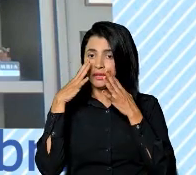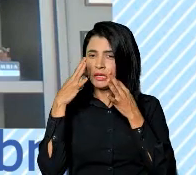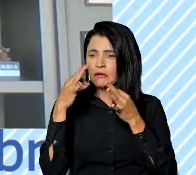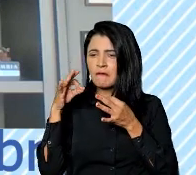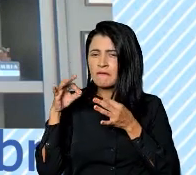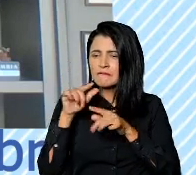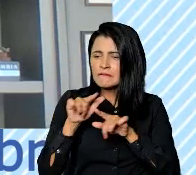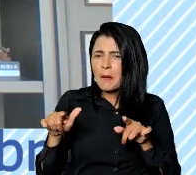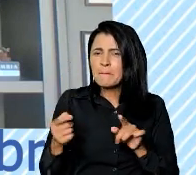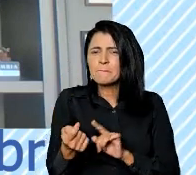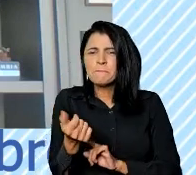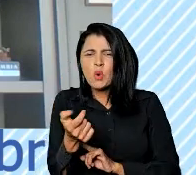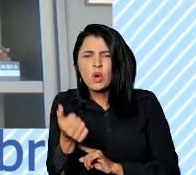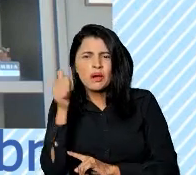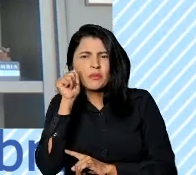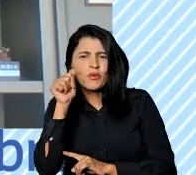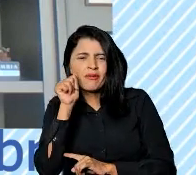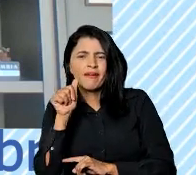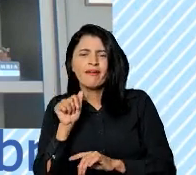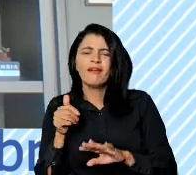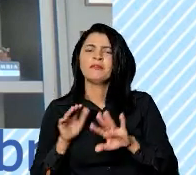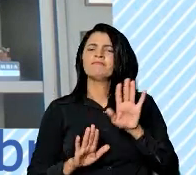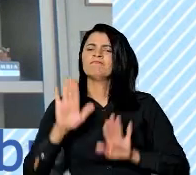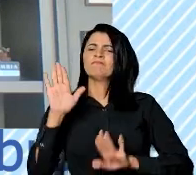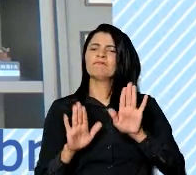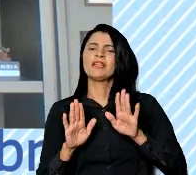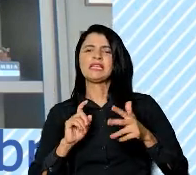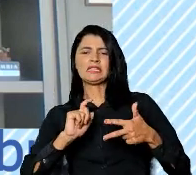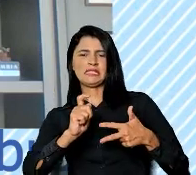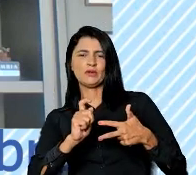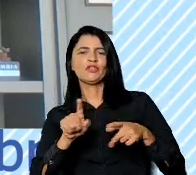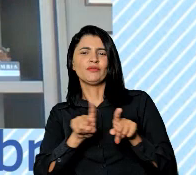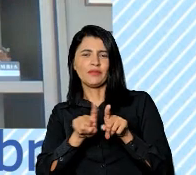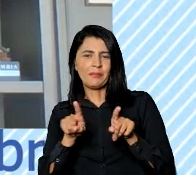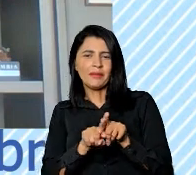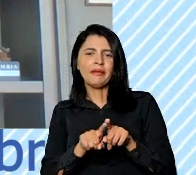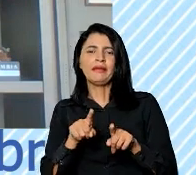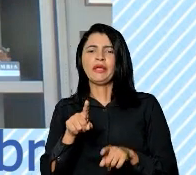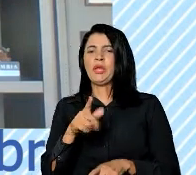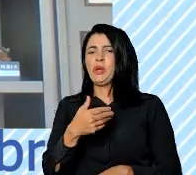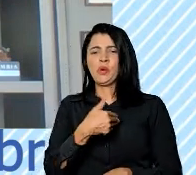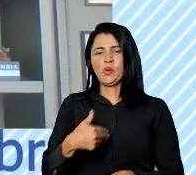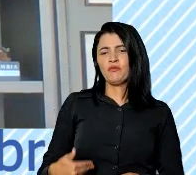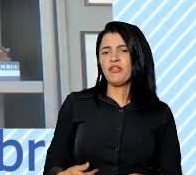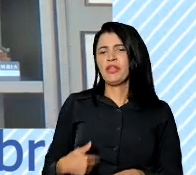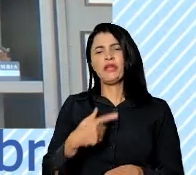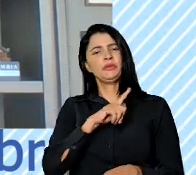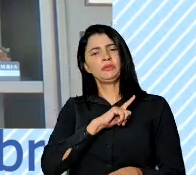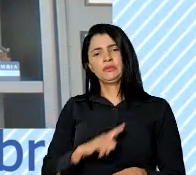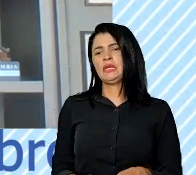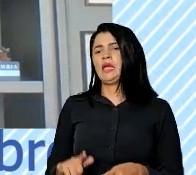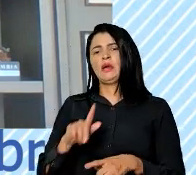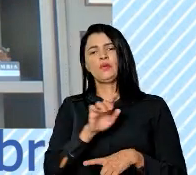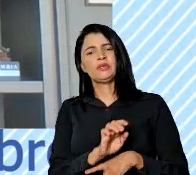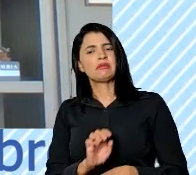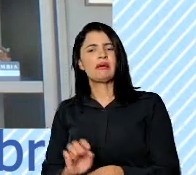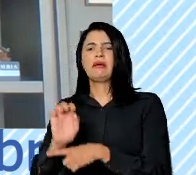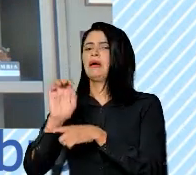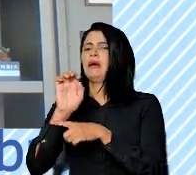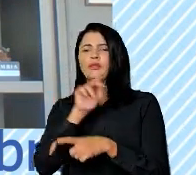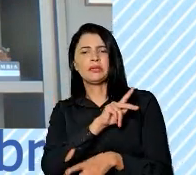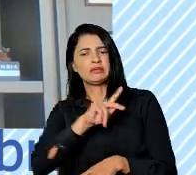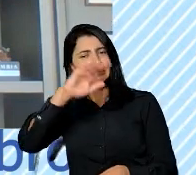mulheres também concorrendo aos cargos executivos, né? Agora, seja os governos dos seus estados, seja a presidente da República, parece